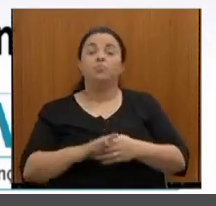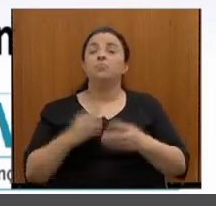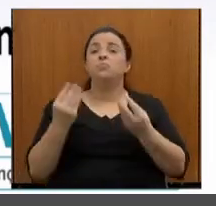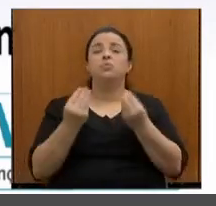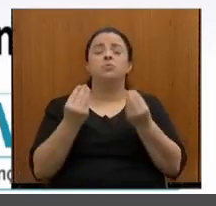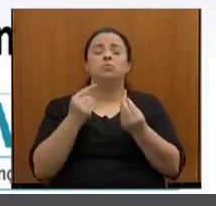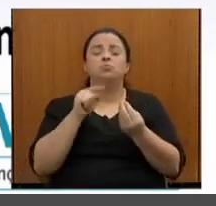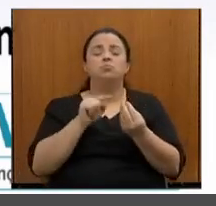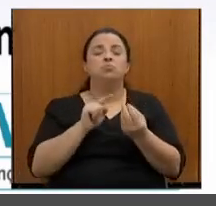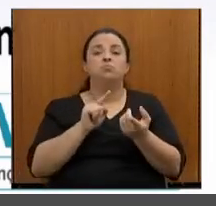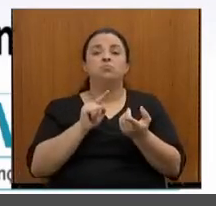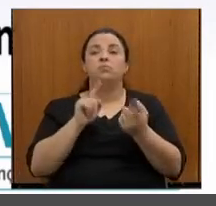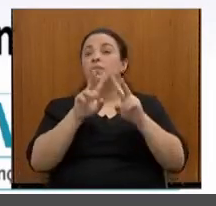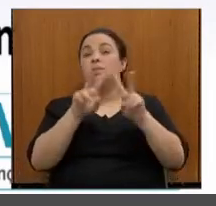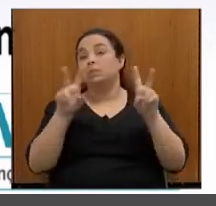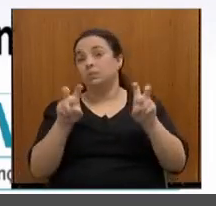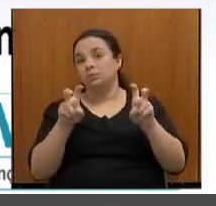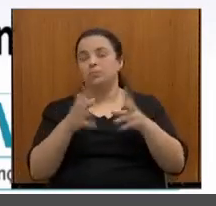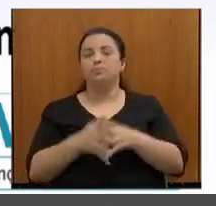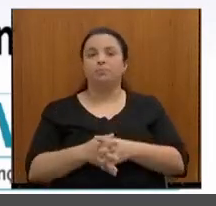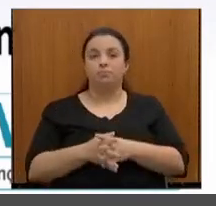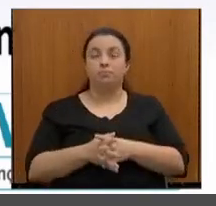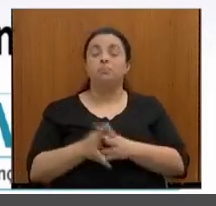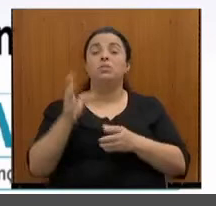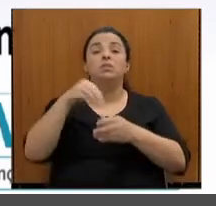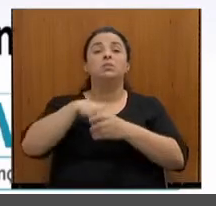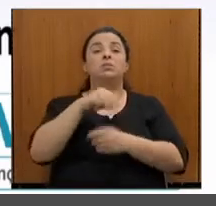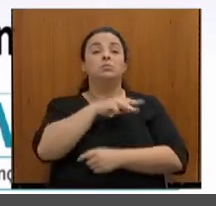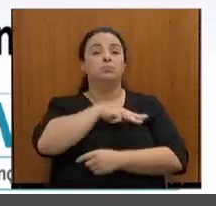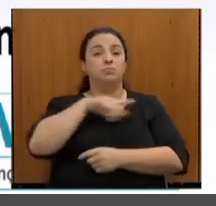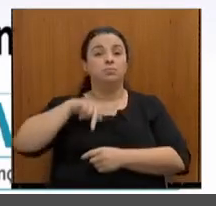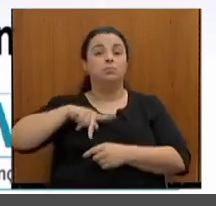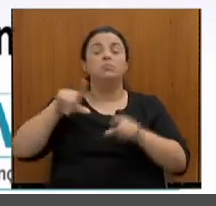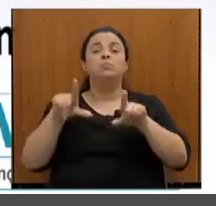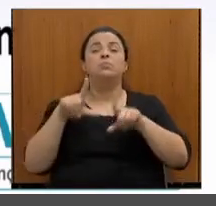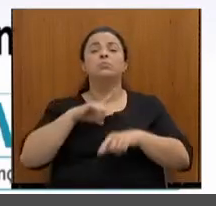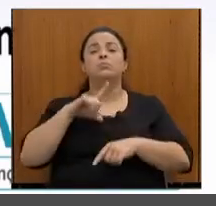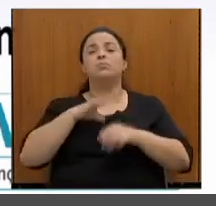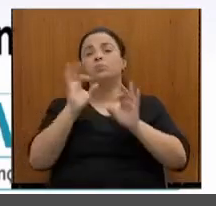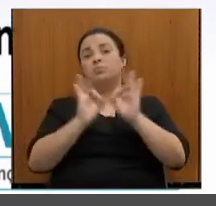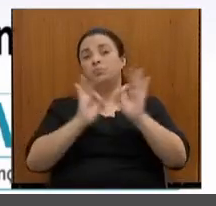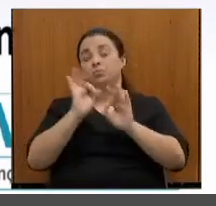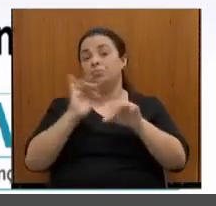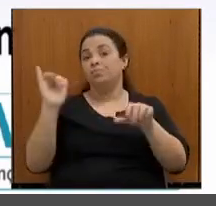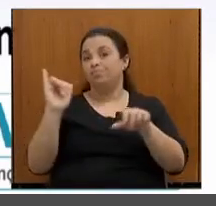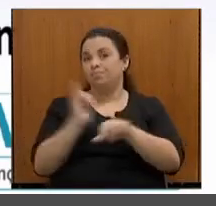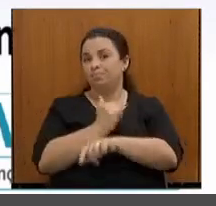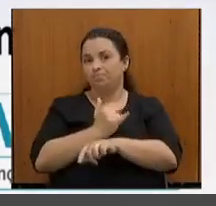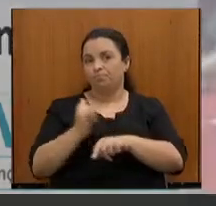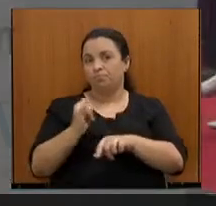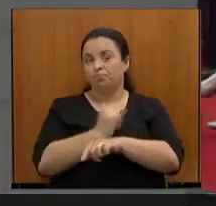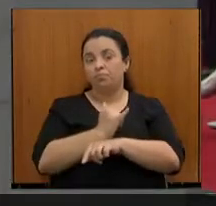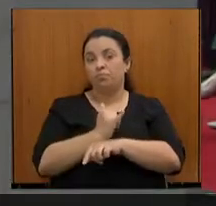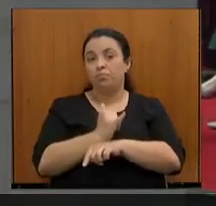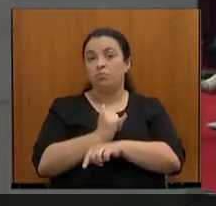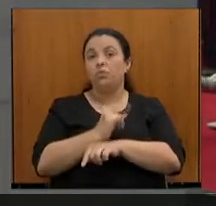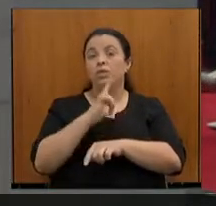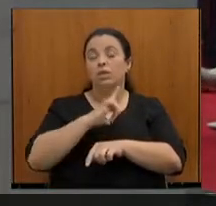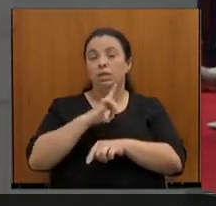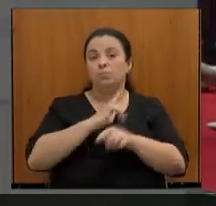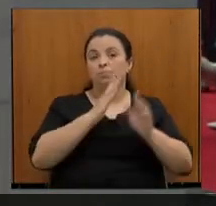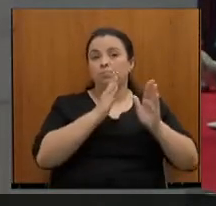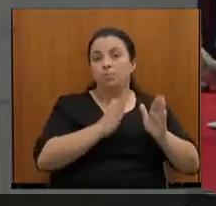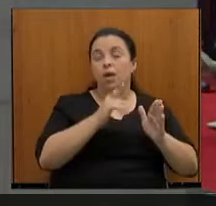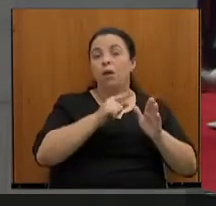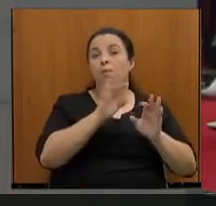tema. Dentro do Ministério Público, nós temos um planejamento estratégico, que é dividido num plano estratégico